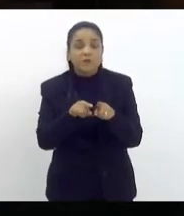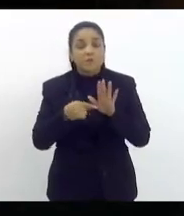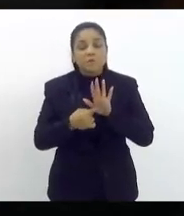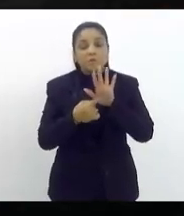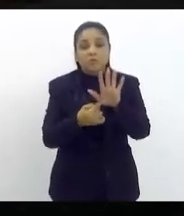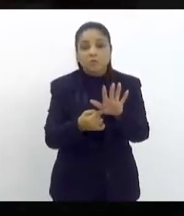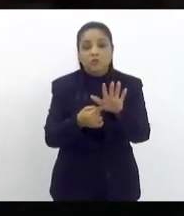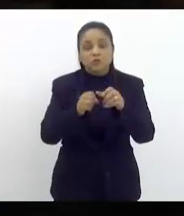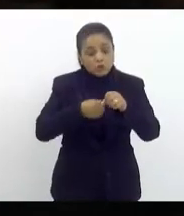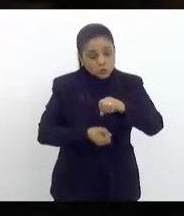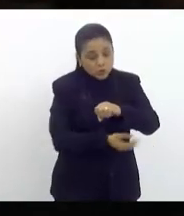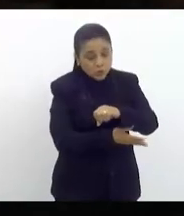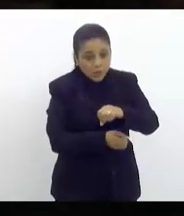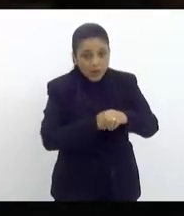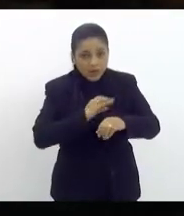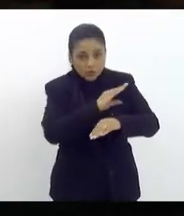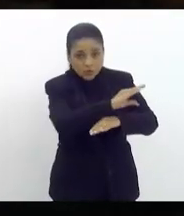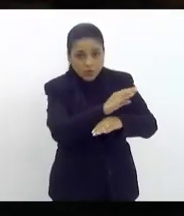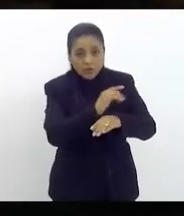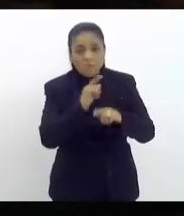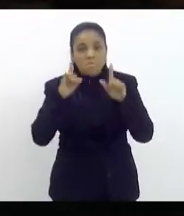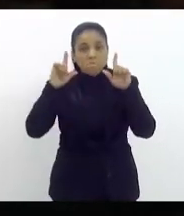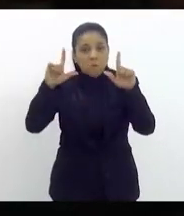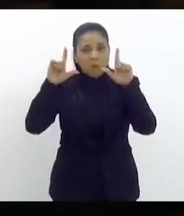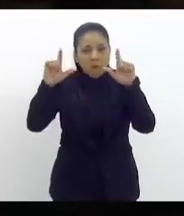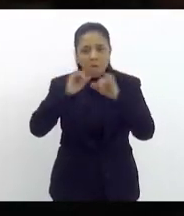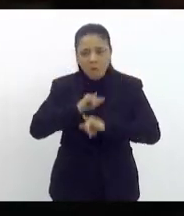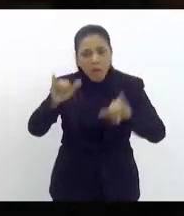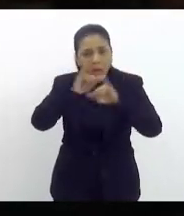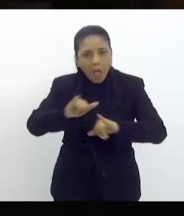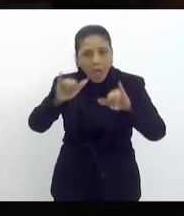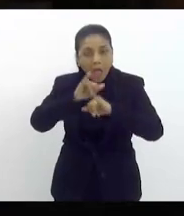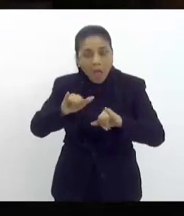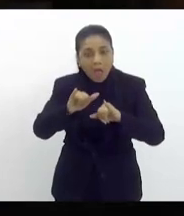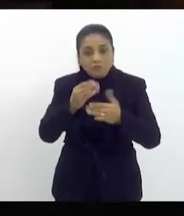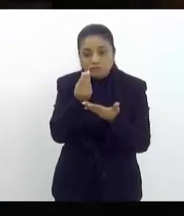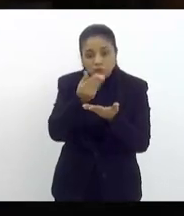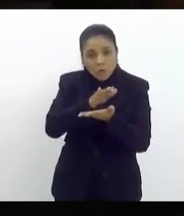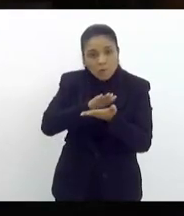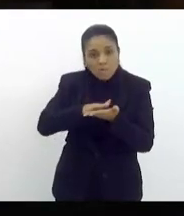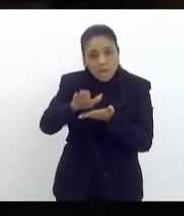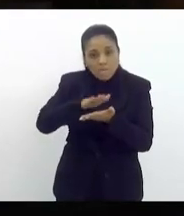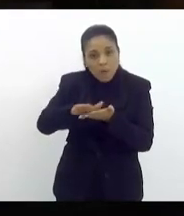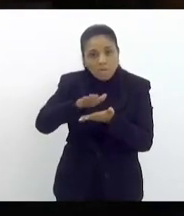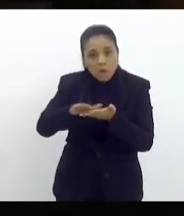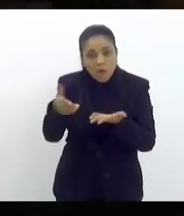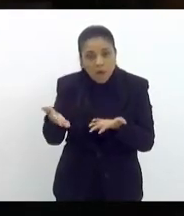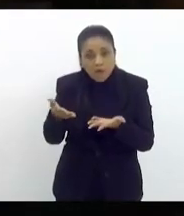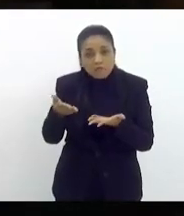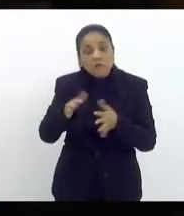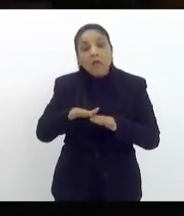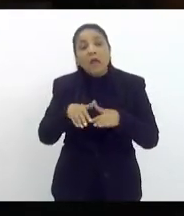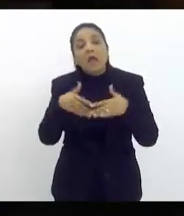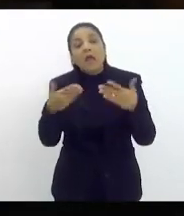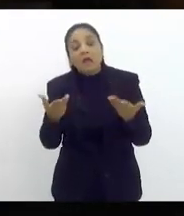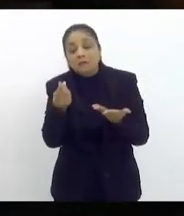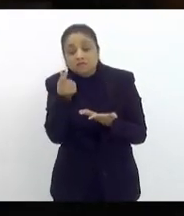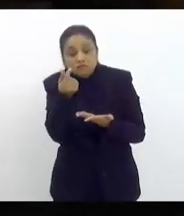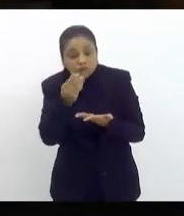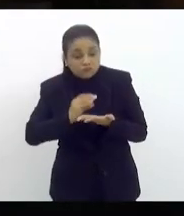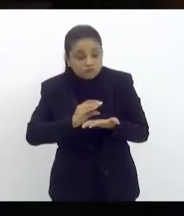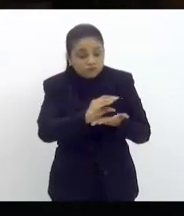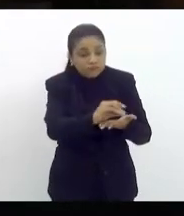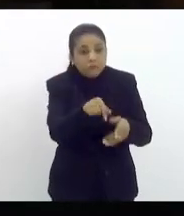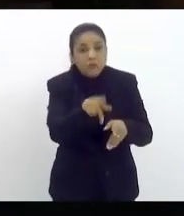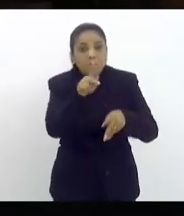propaganda. Então, gastou muito dinheiro em propaganda e cadê o dinheiro para que essas pessoas pudessem ali ter